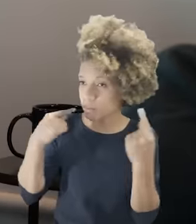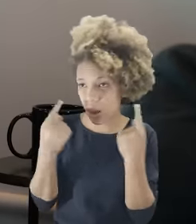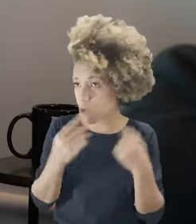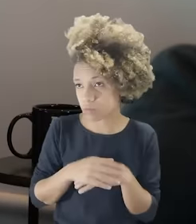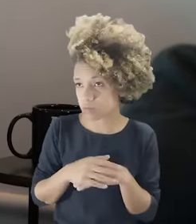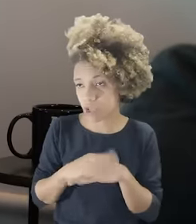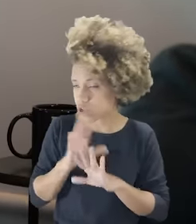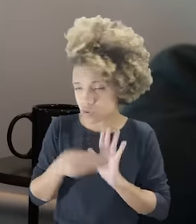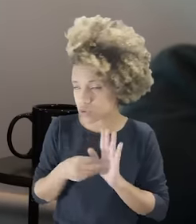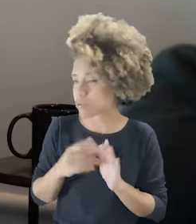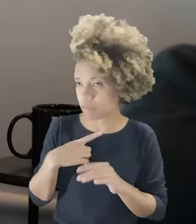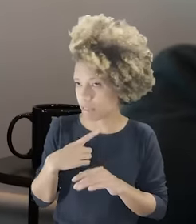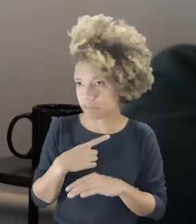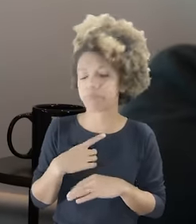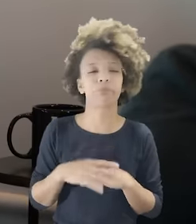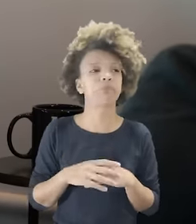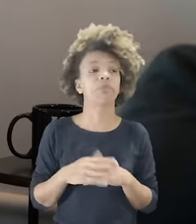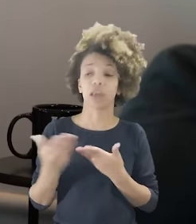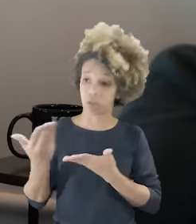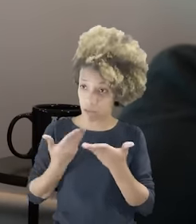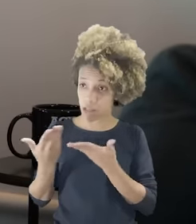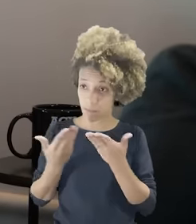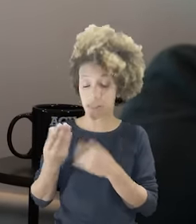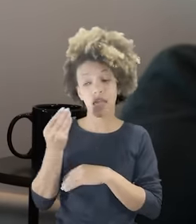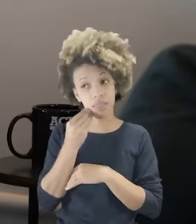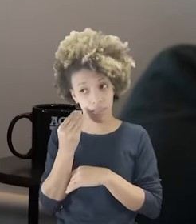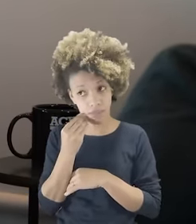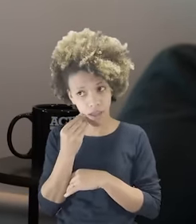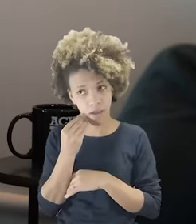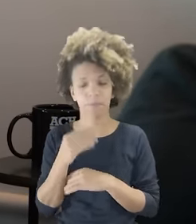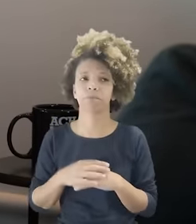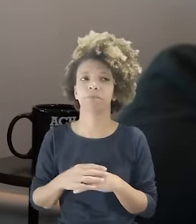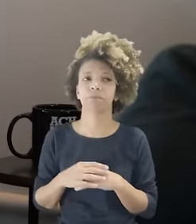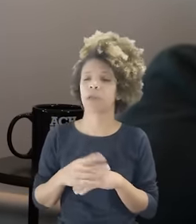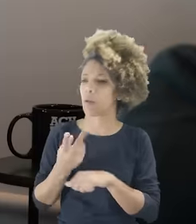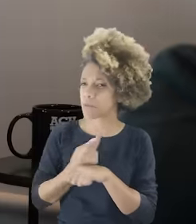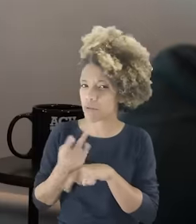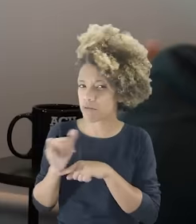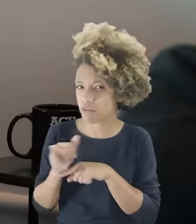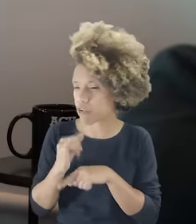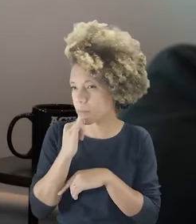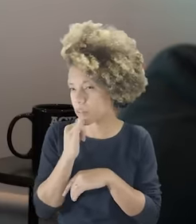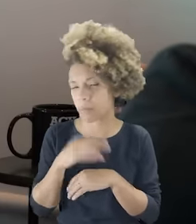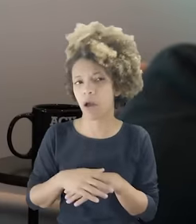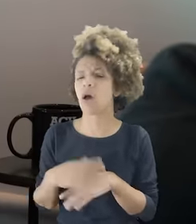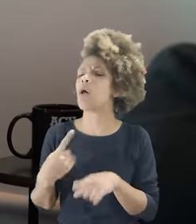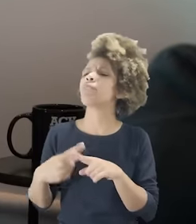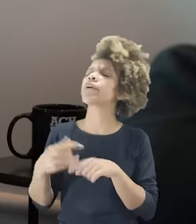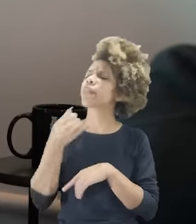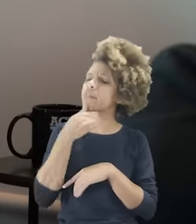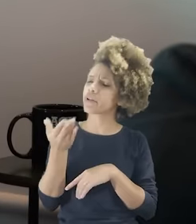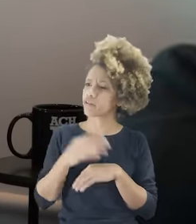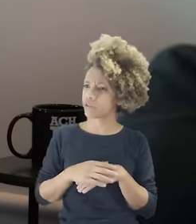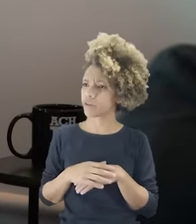tem um pouco aquela história né então o tratamento é assim tentar buscar alternativas por exemplo por que que você